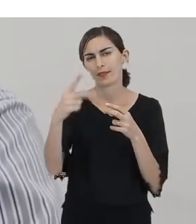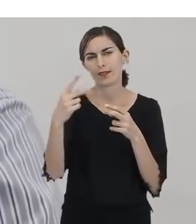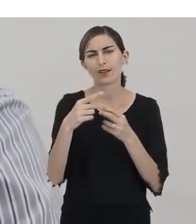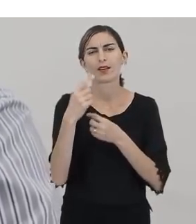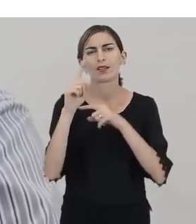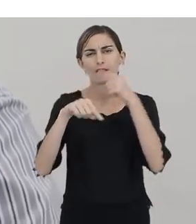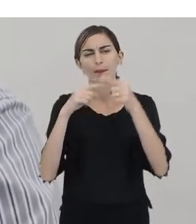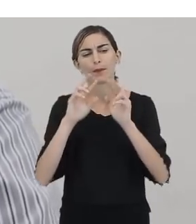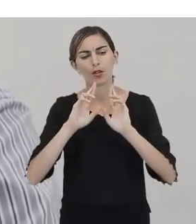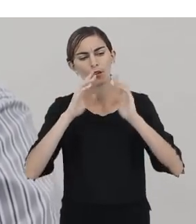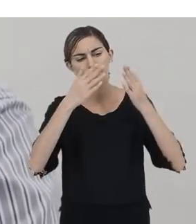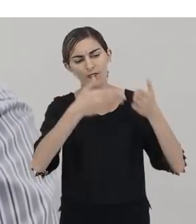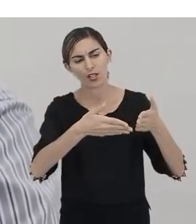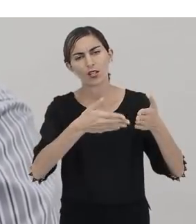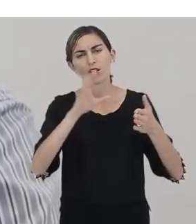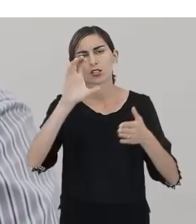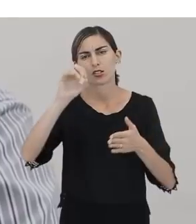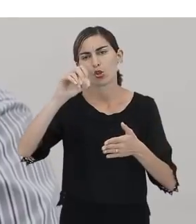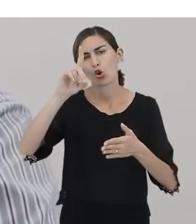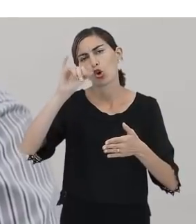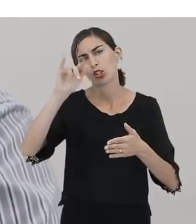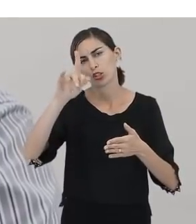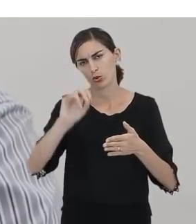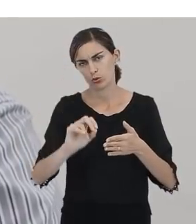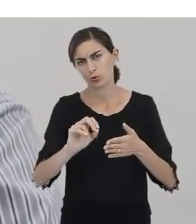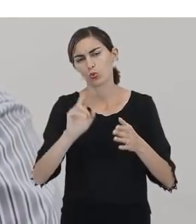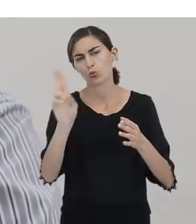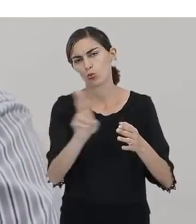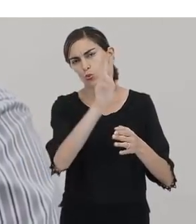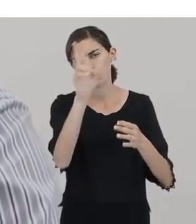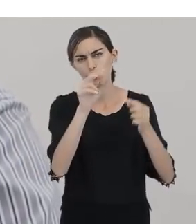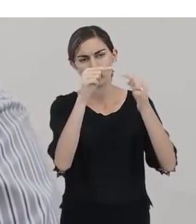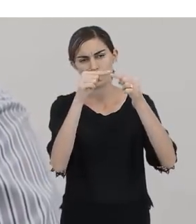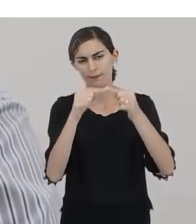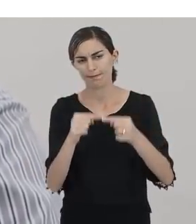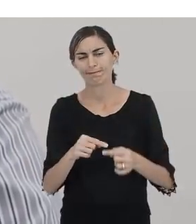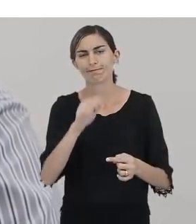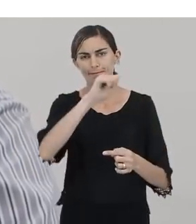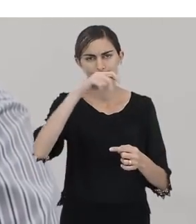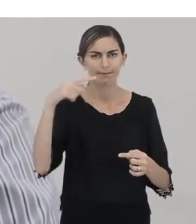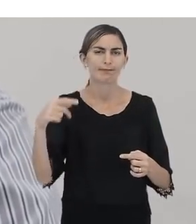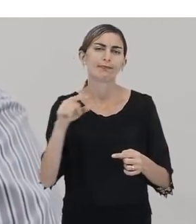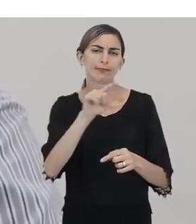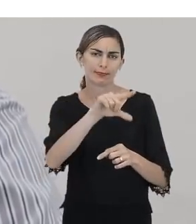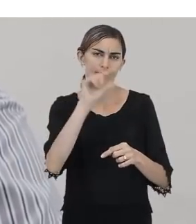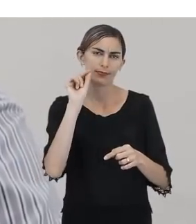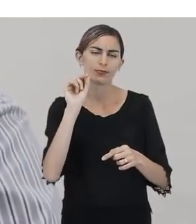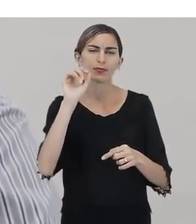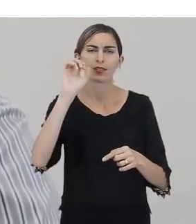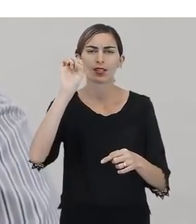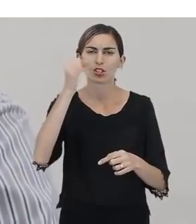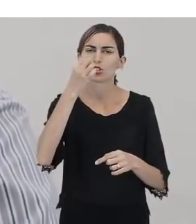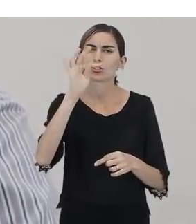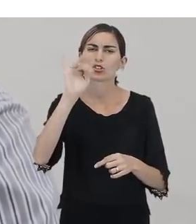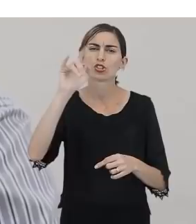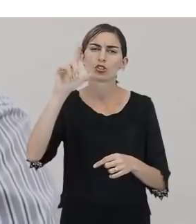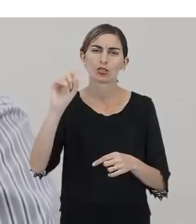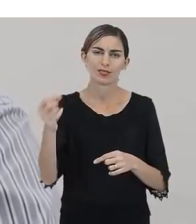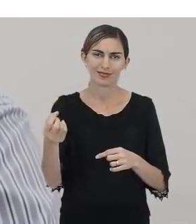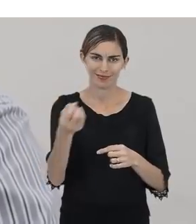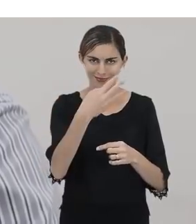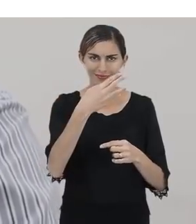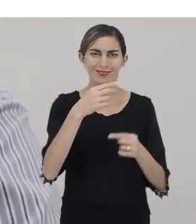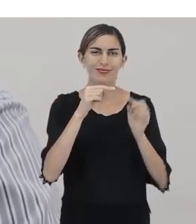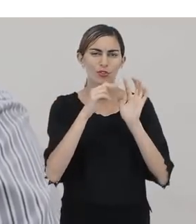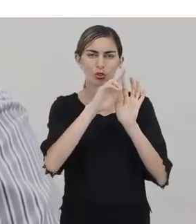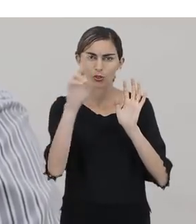fazer referência no seu código e usar esse estilo na sua aplicação, certo? Você pode definir um estilo novo, você define só o nome dele